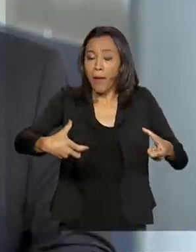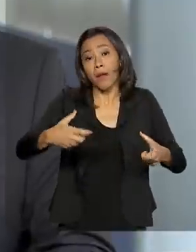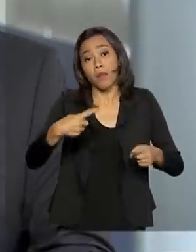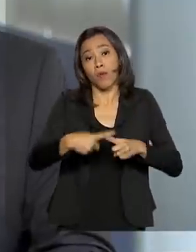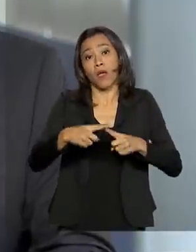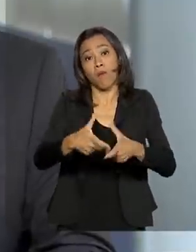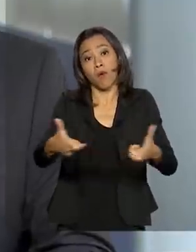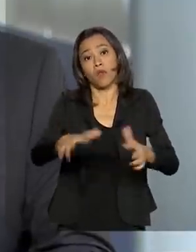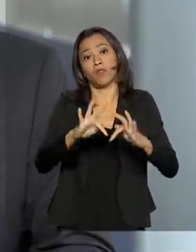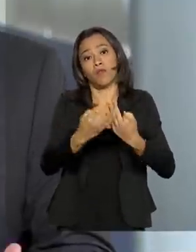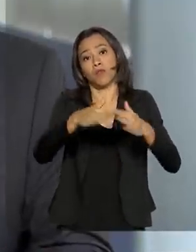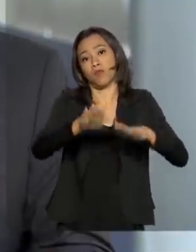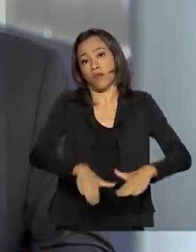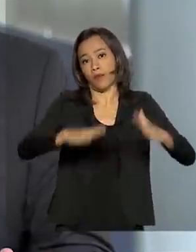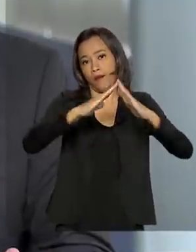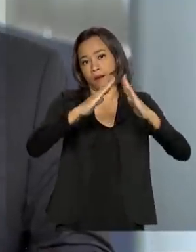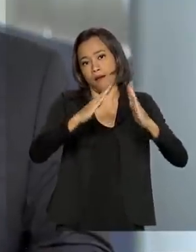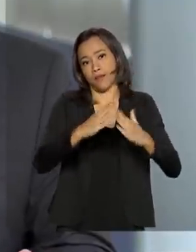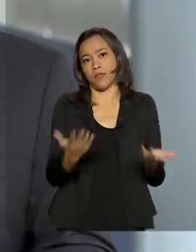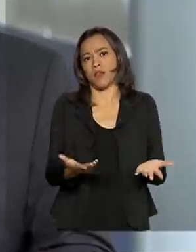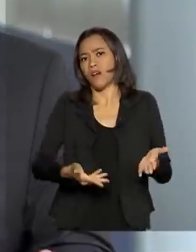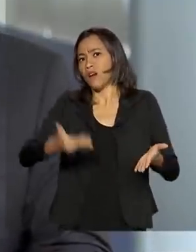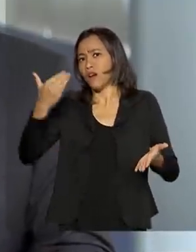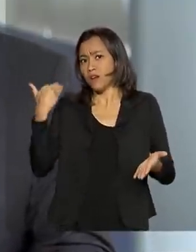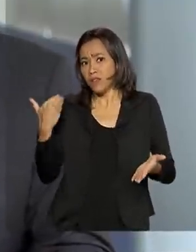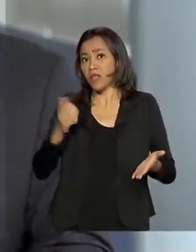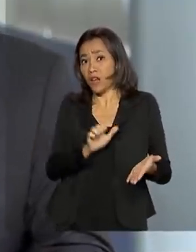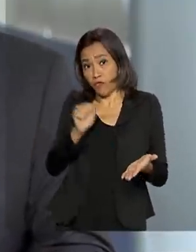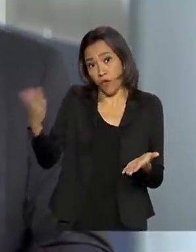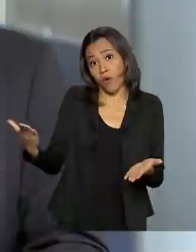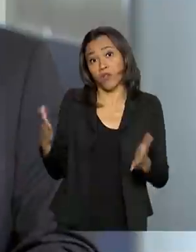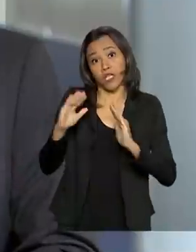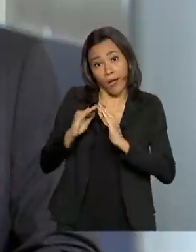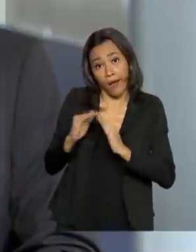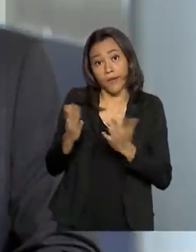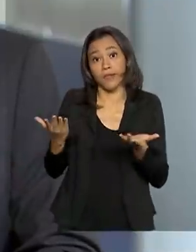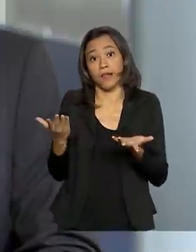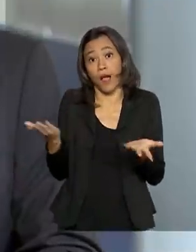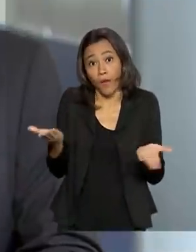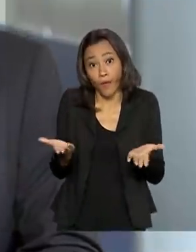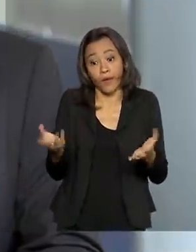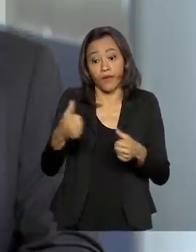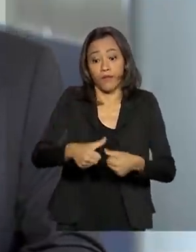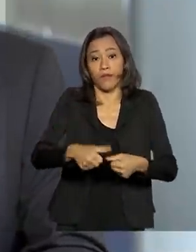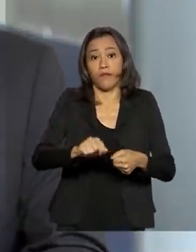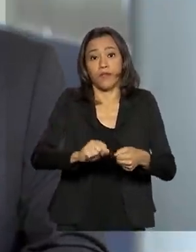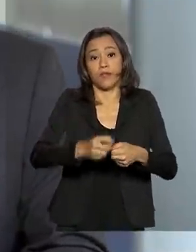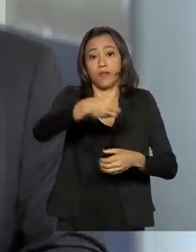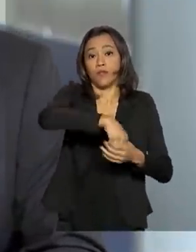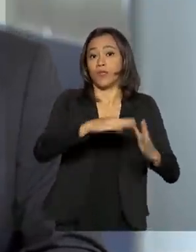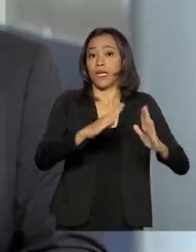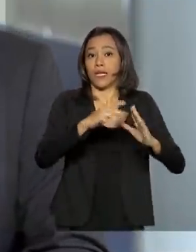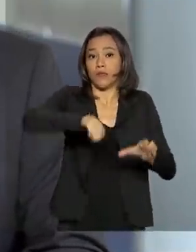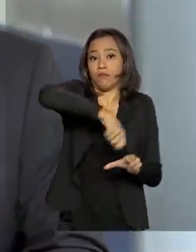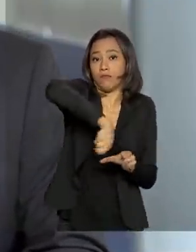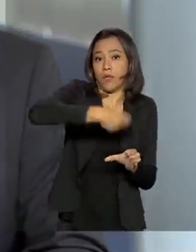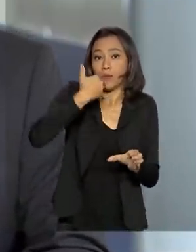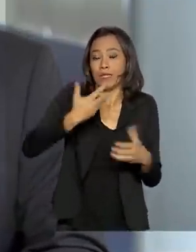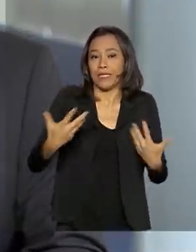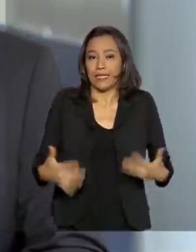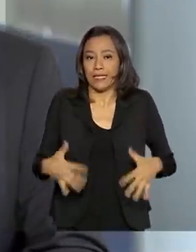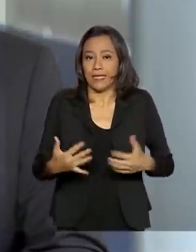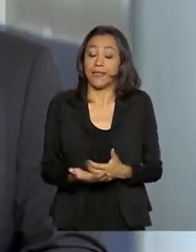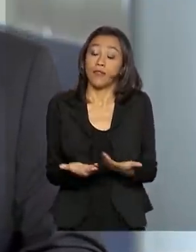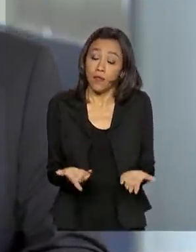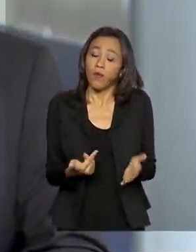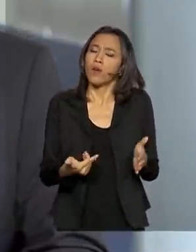casa. Então, aquilo que era consumido, era gasto fora de casa, passou a ser feito em casa. Então, no início,